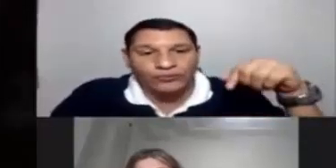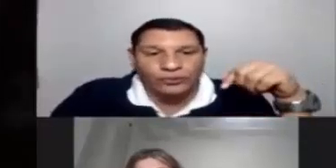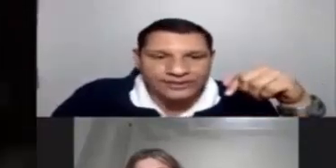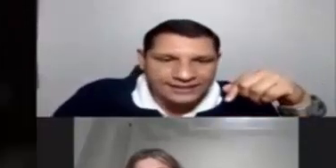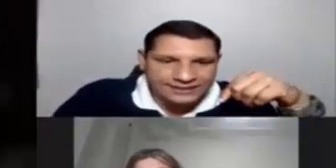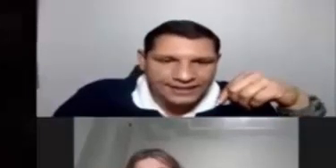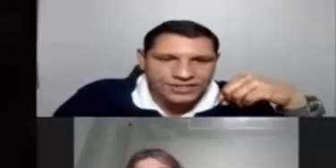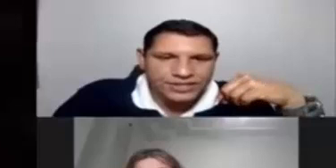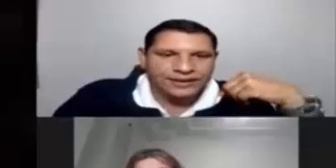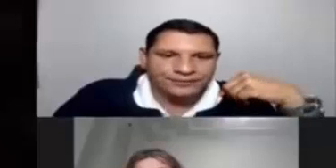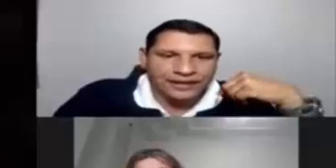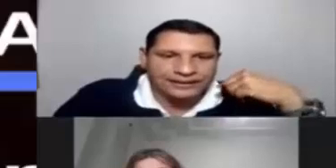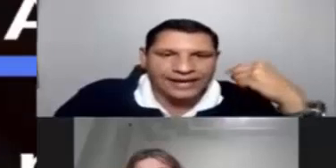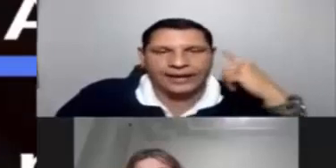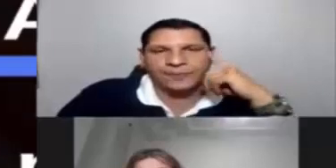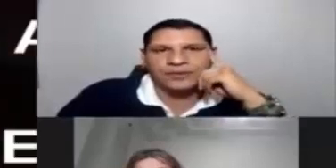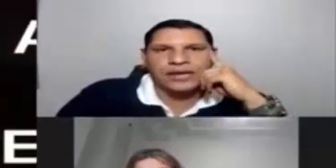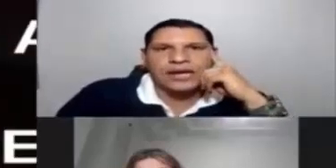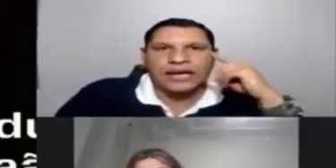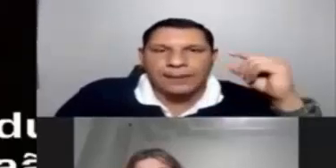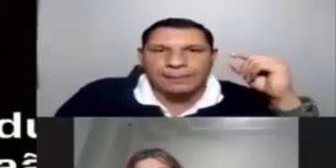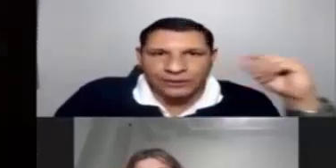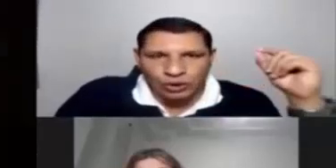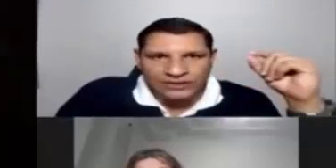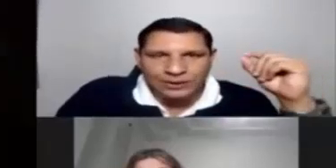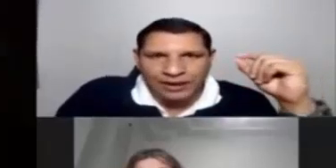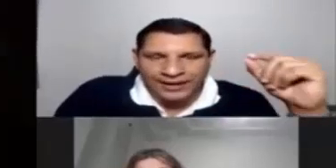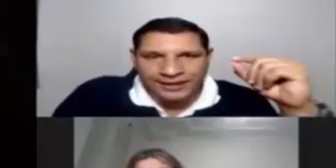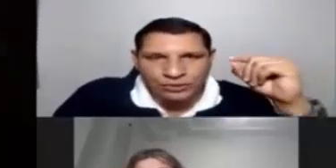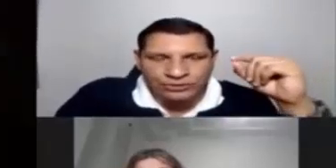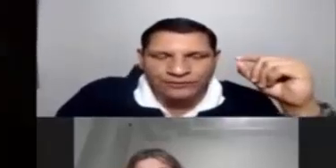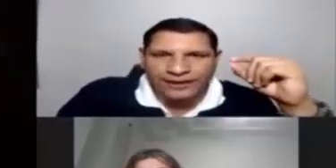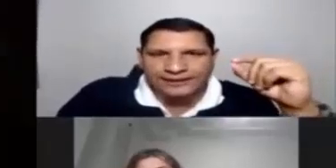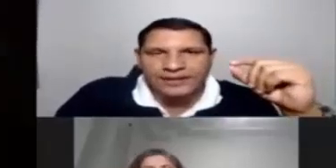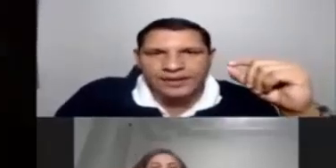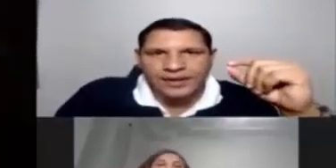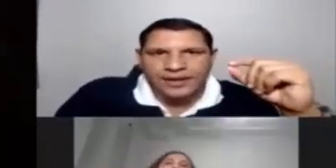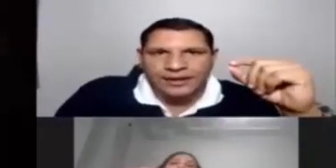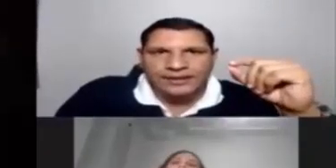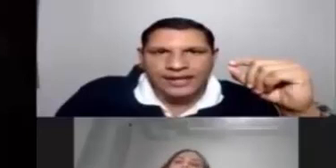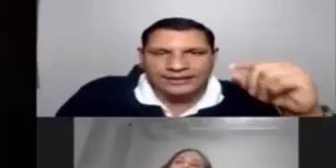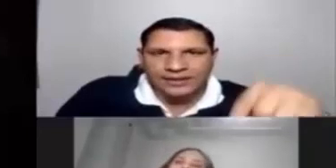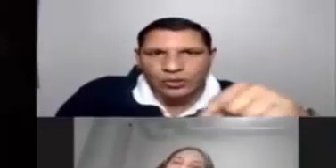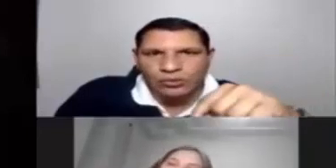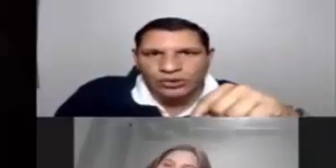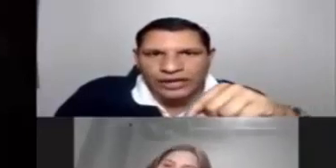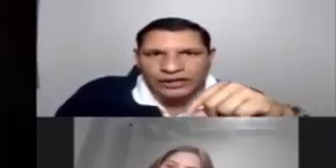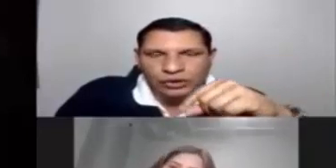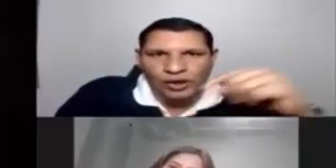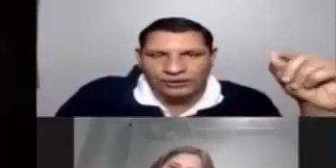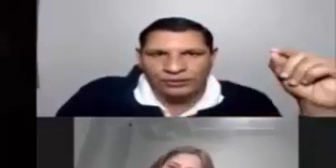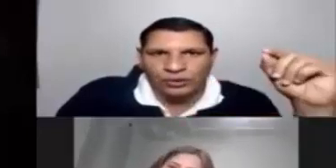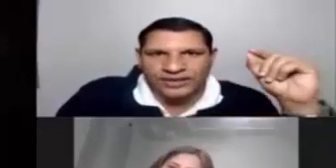profundezas da terra. Lá em Mateus 12,40 Jesus vai falar assim que assim como